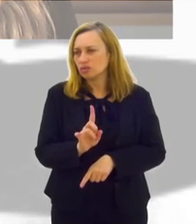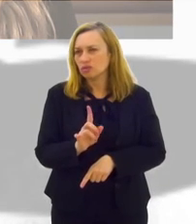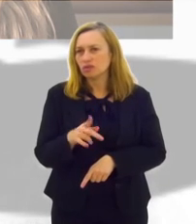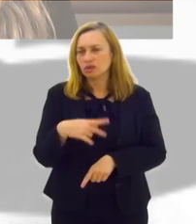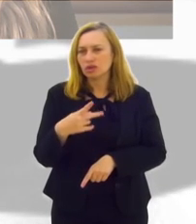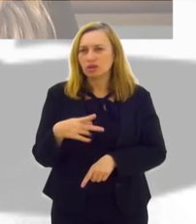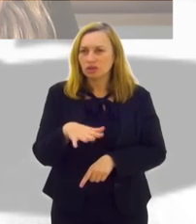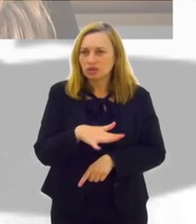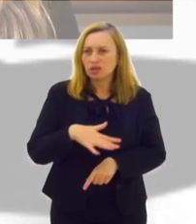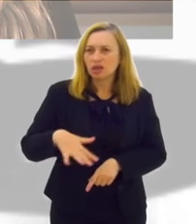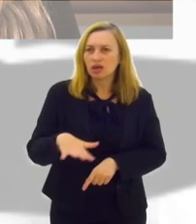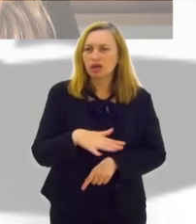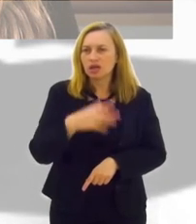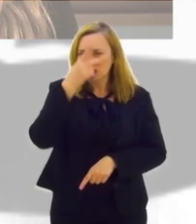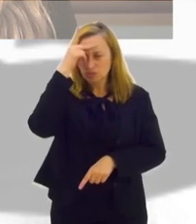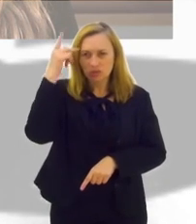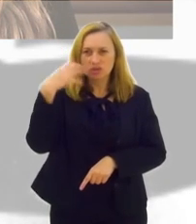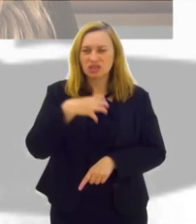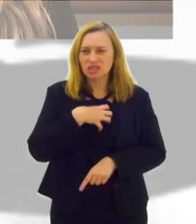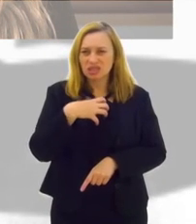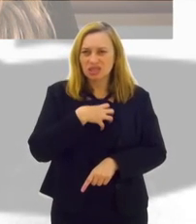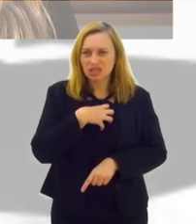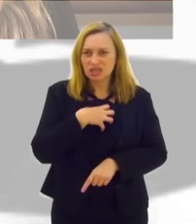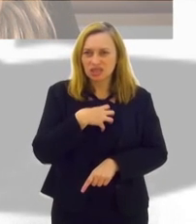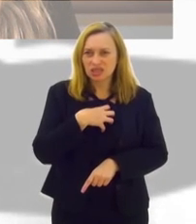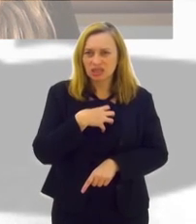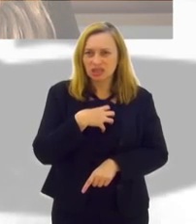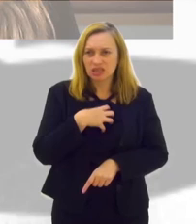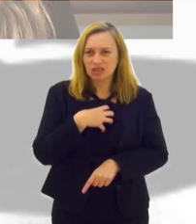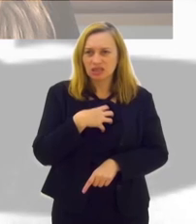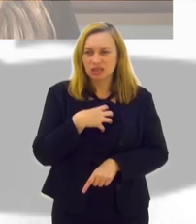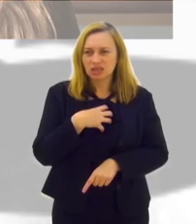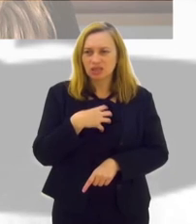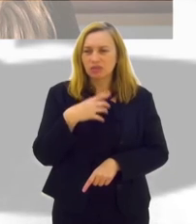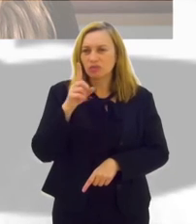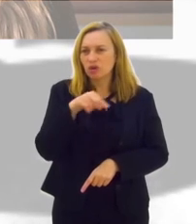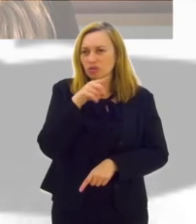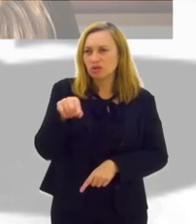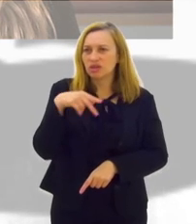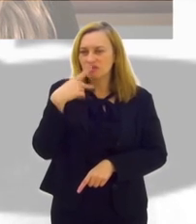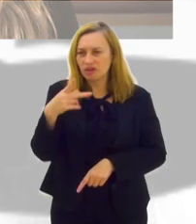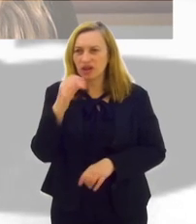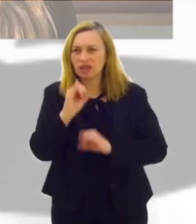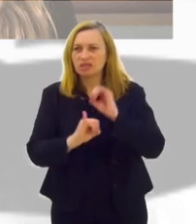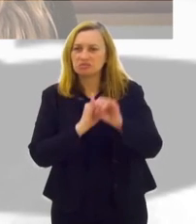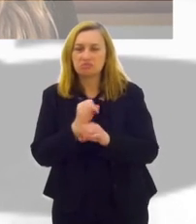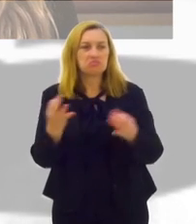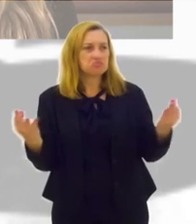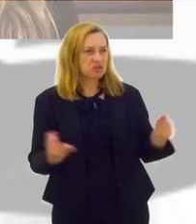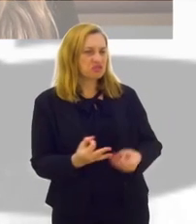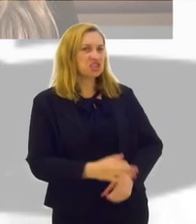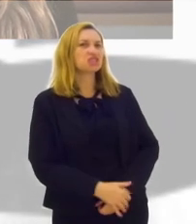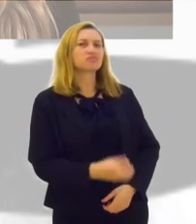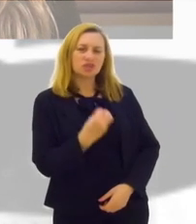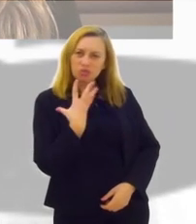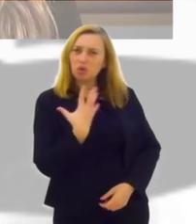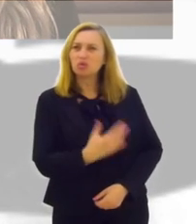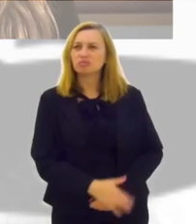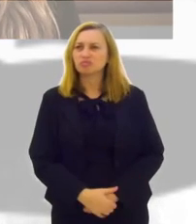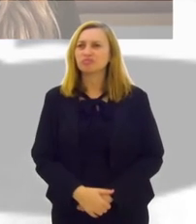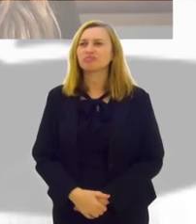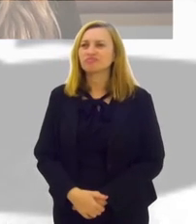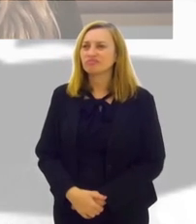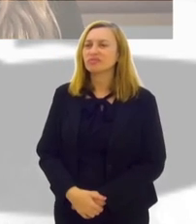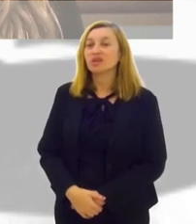um ambiente em que as pessoas se sintam censuradas em falar na internet. Mas, Sensacional. né?